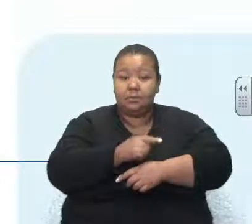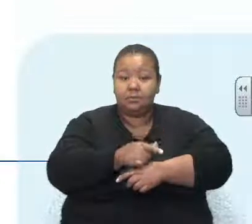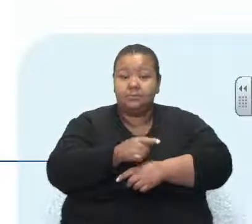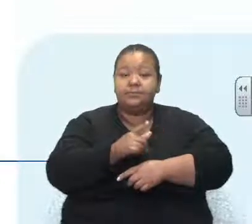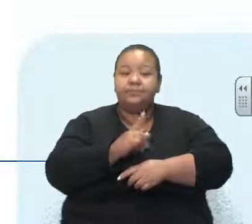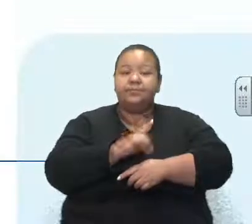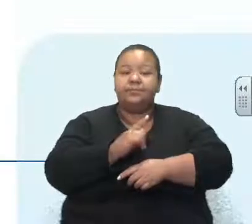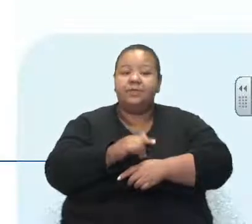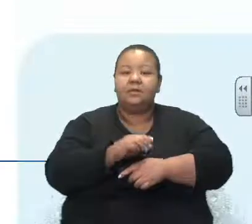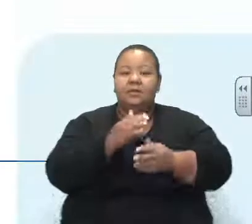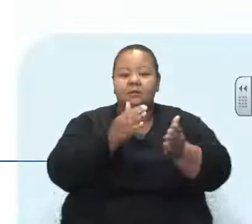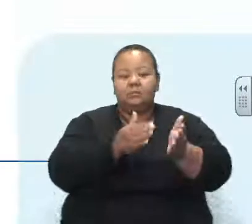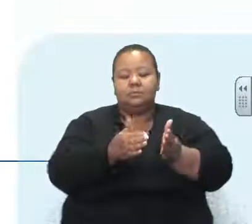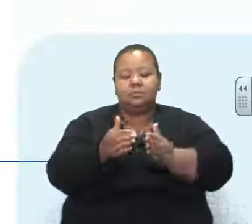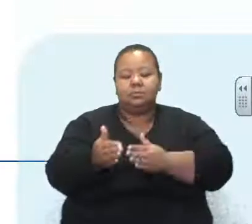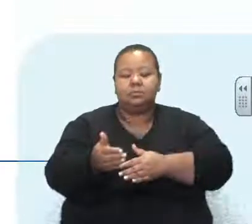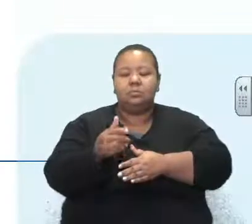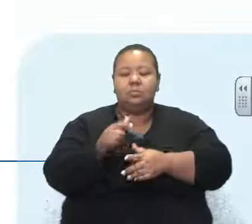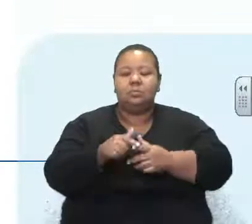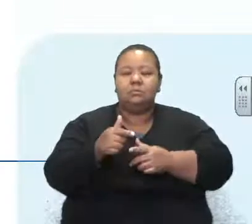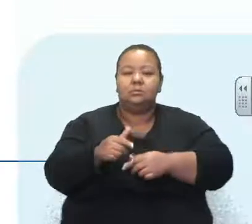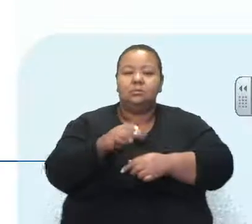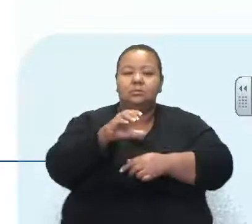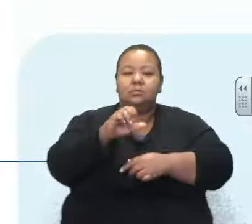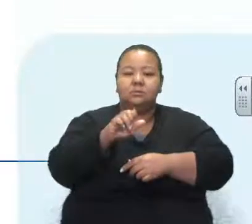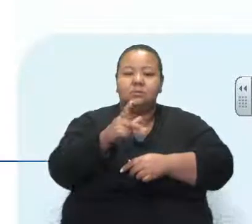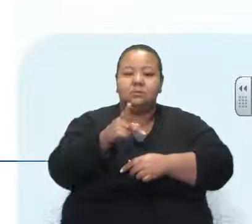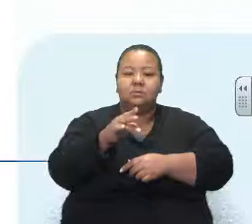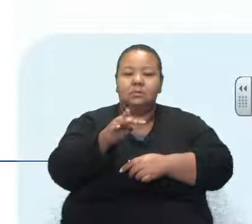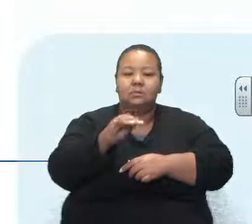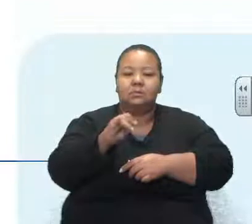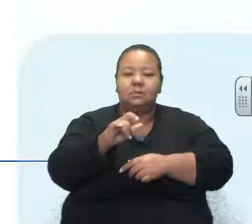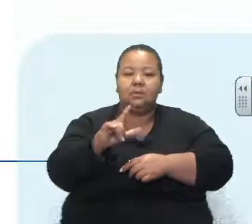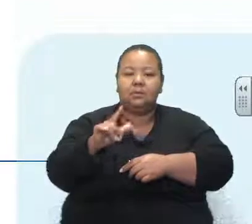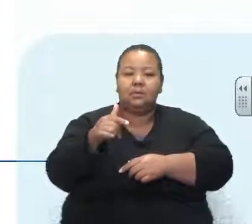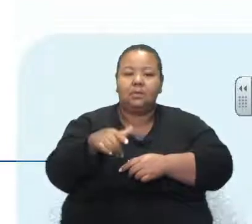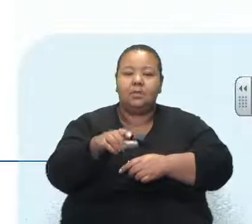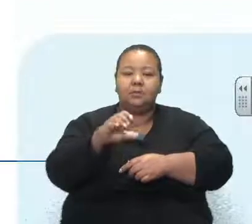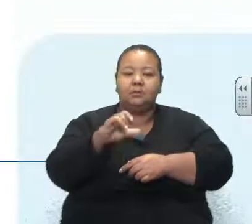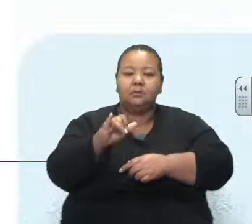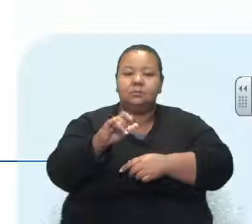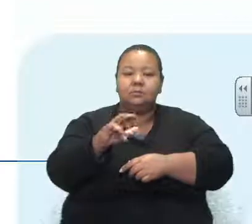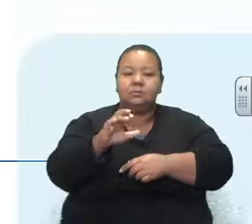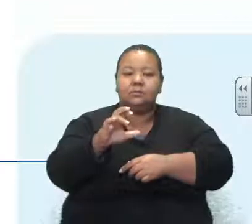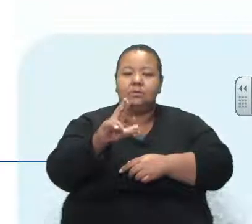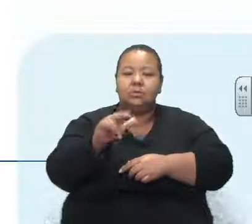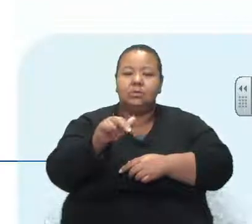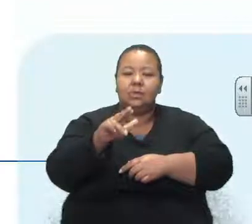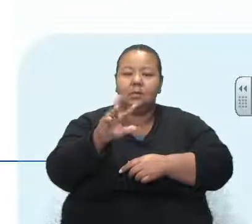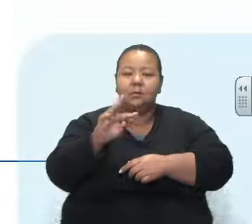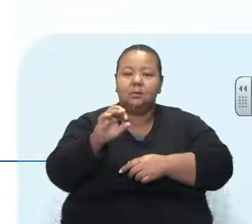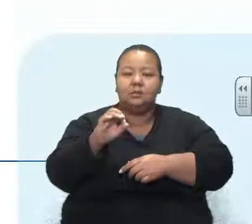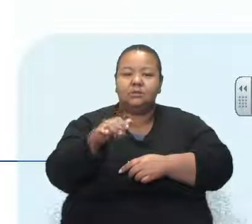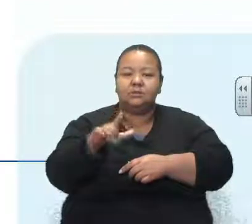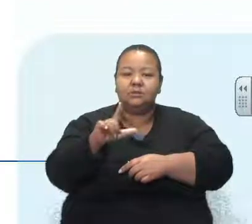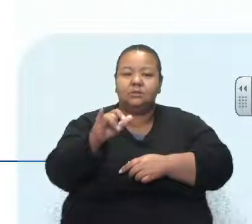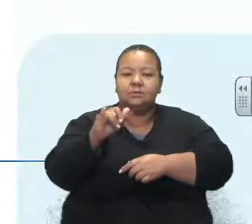que ele vai desmembrar em capital circulante e líquido, e liquidez corrente e liquidez seca, ou seja, ele